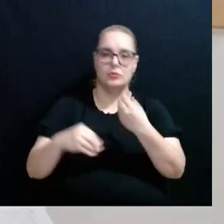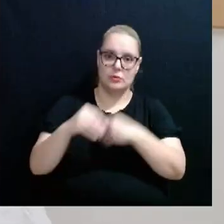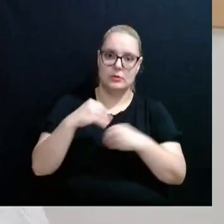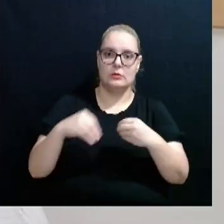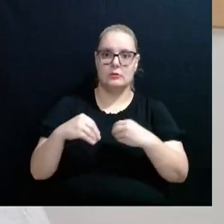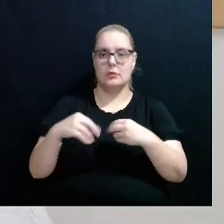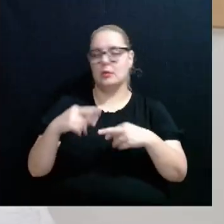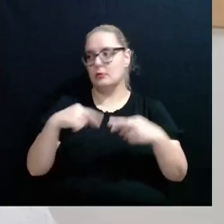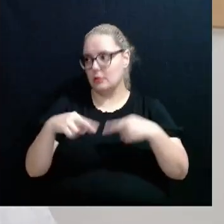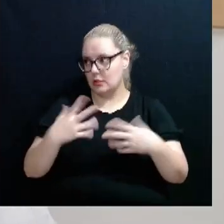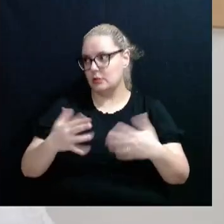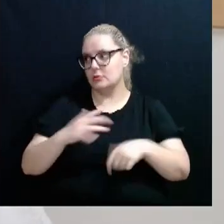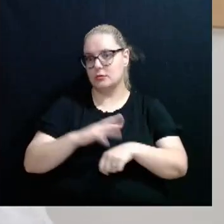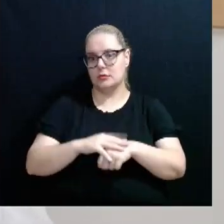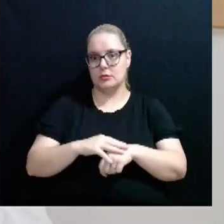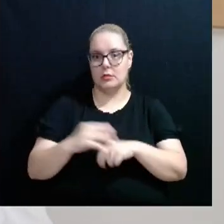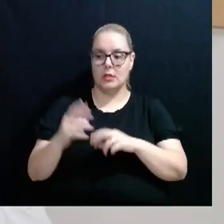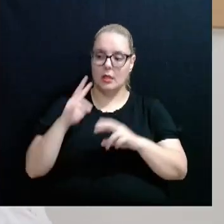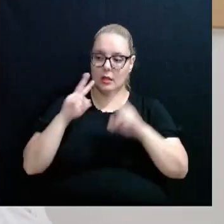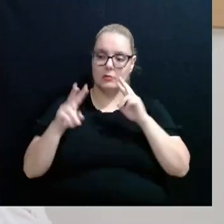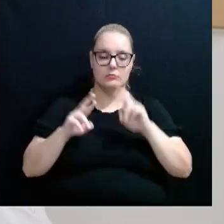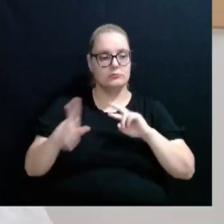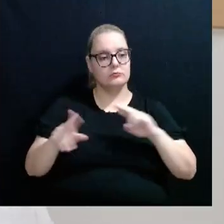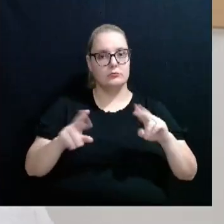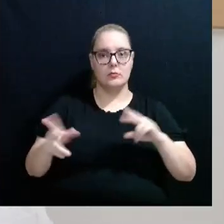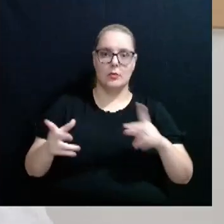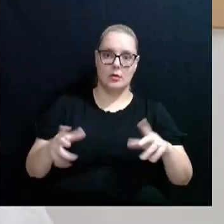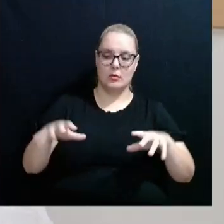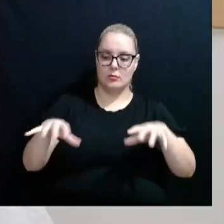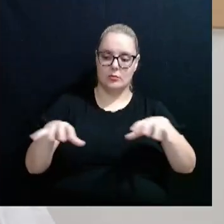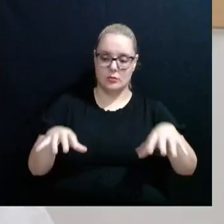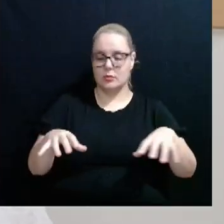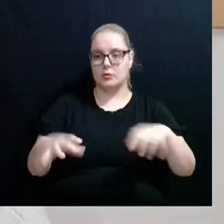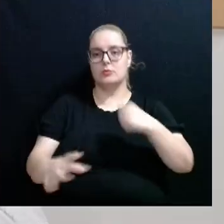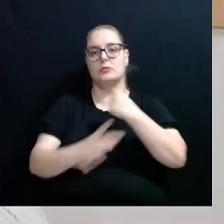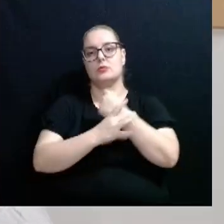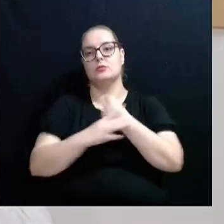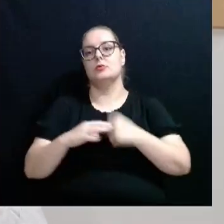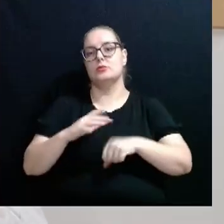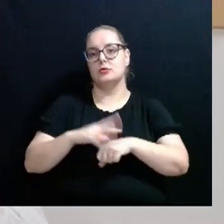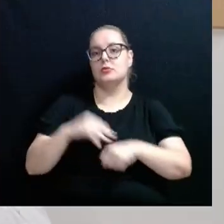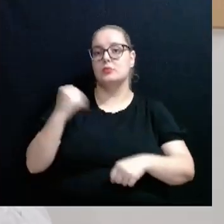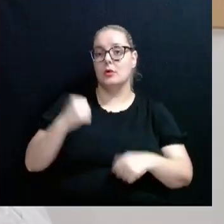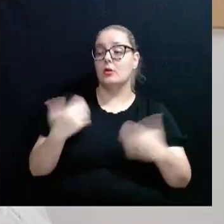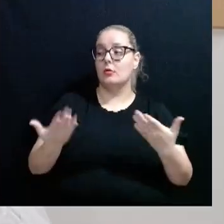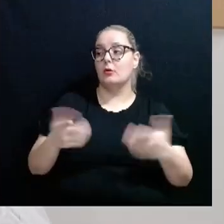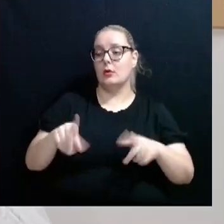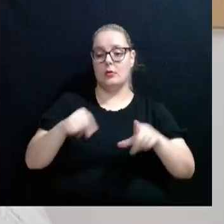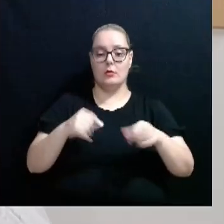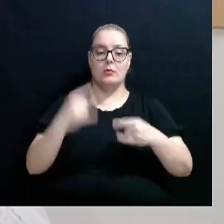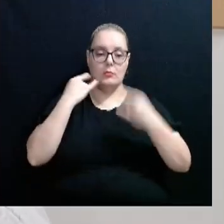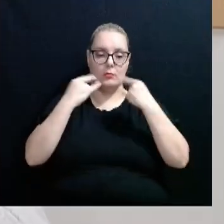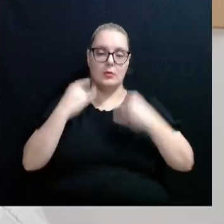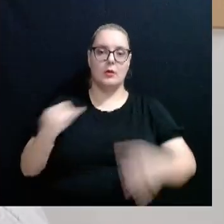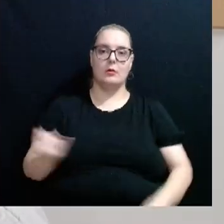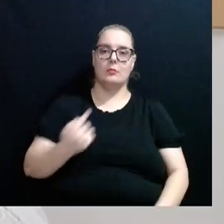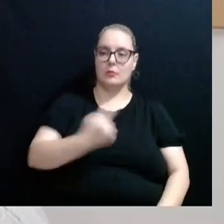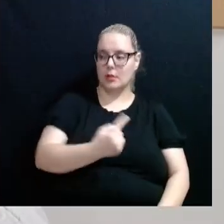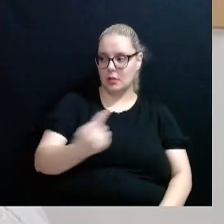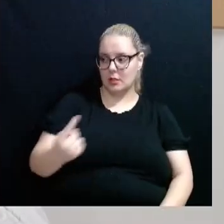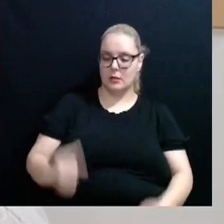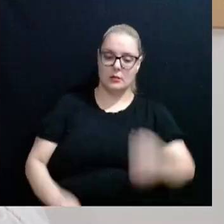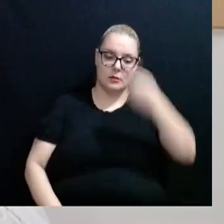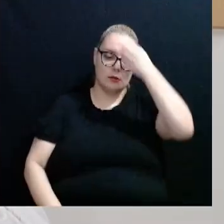você vai vendo a diferença entre os seguros de doenças graves e qual é o mais interessante para cada pessoa.